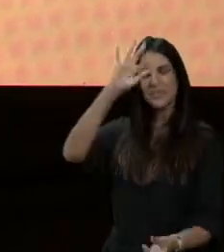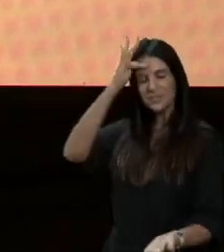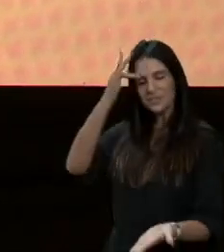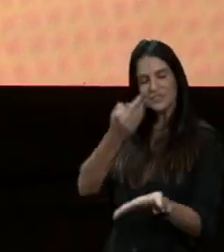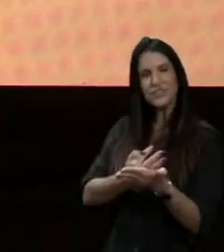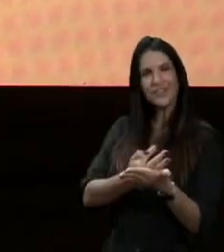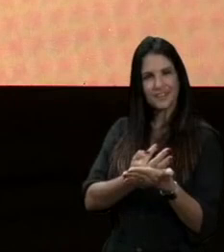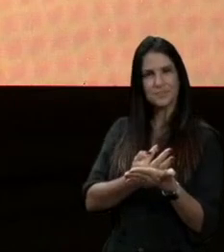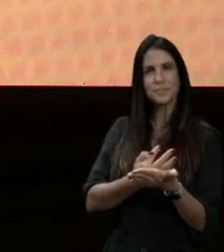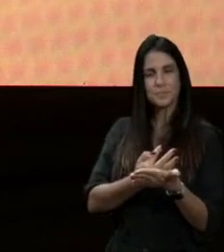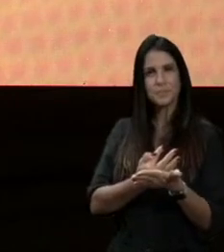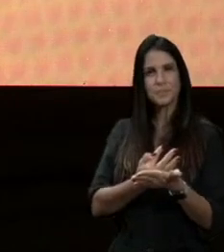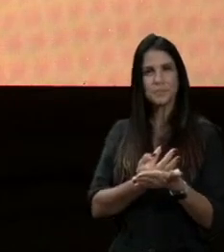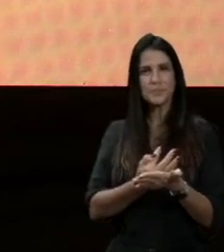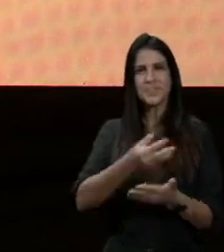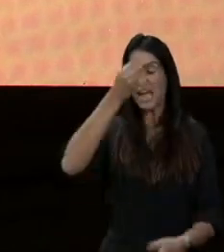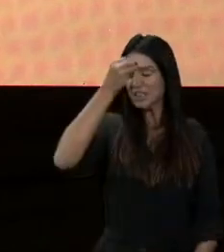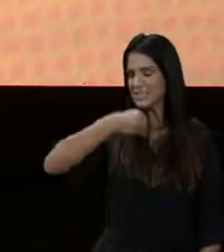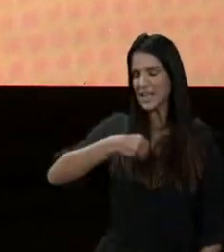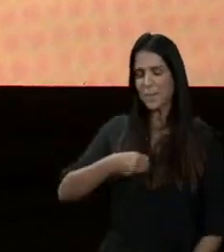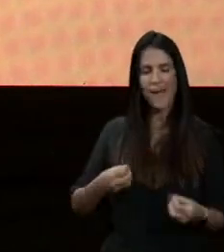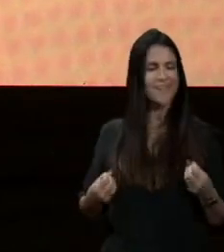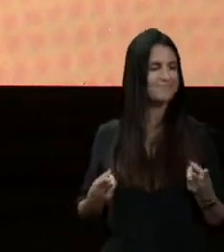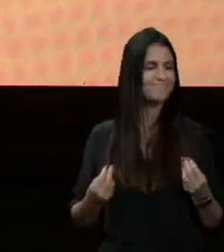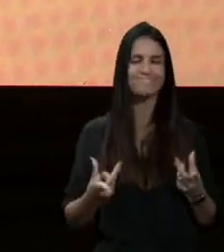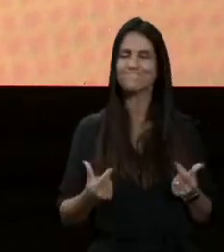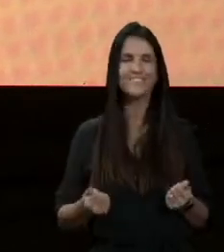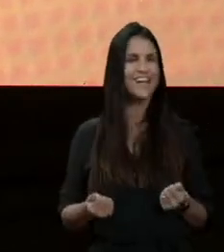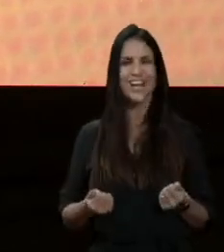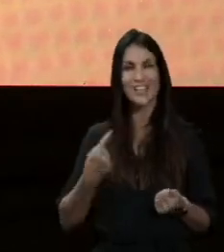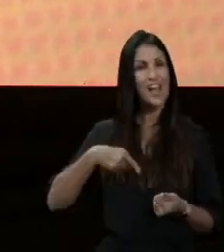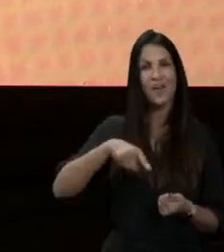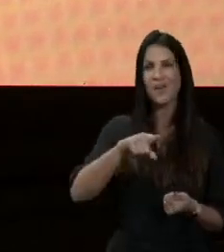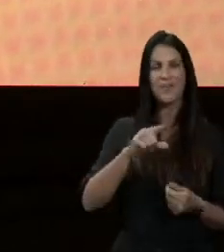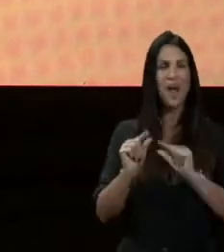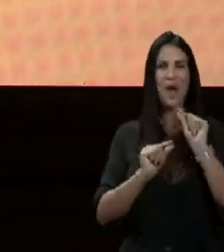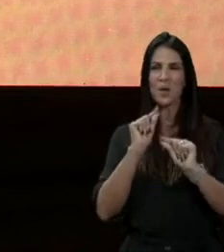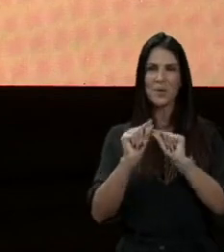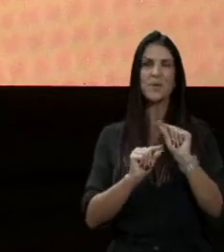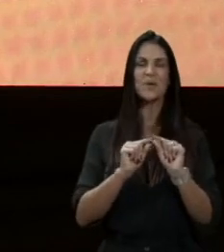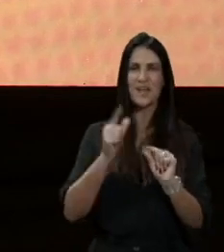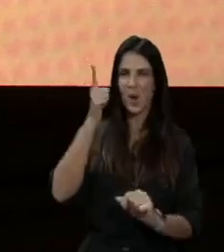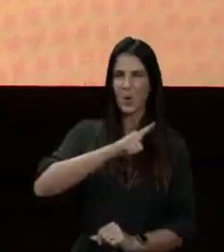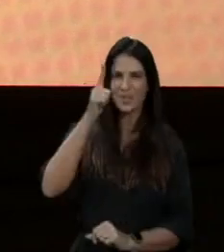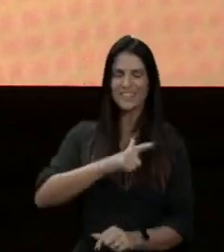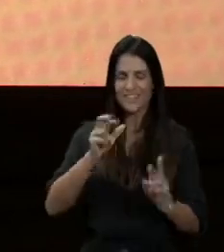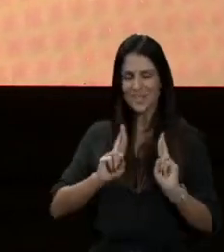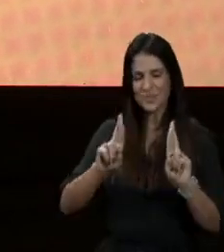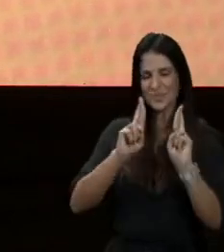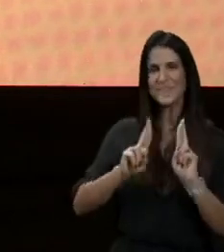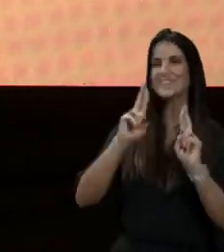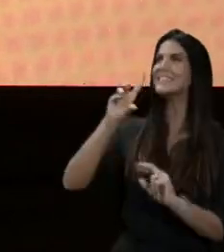fé e não desânimo diante dos obstáculos vai nos levar a tentar uma saída e